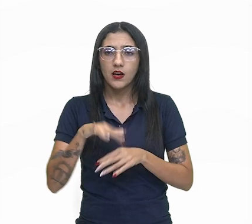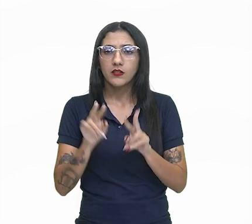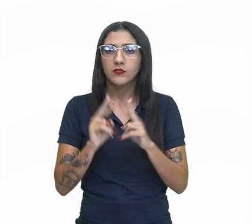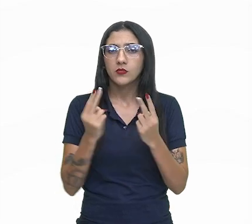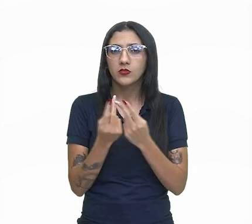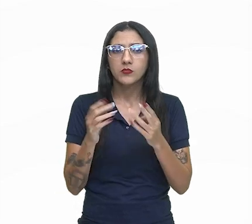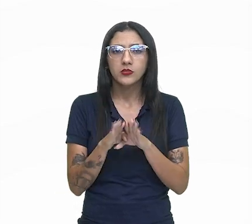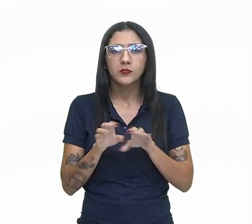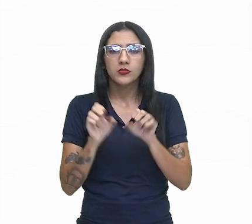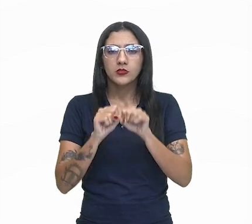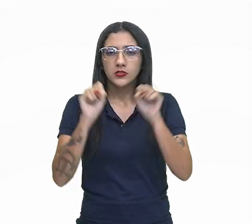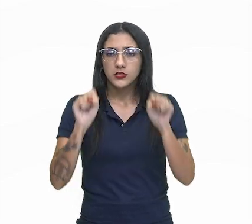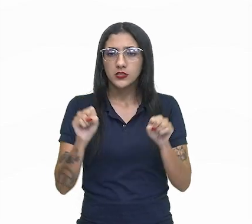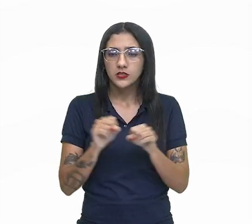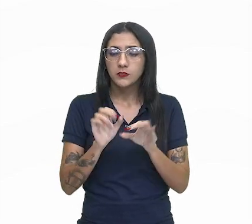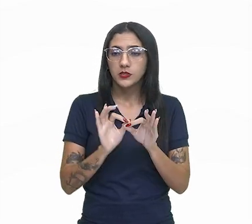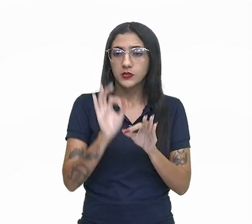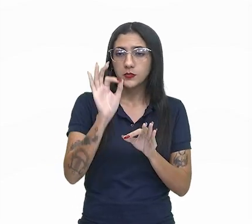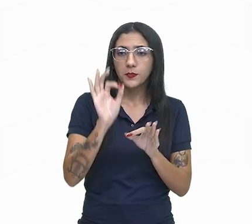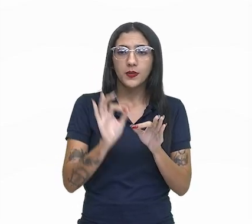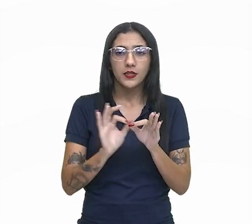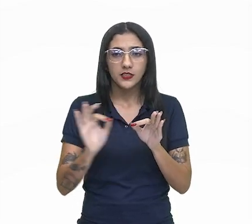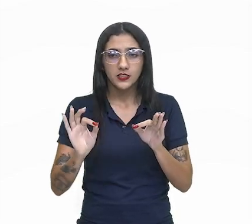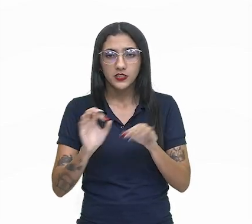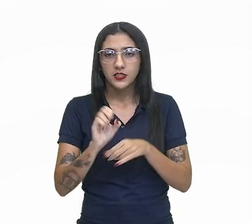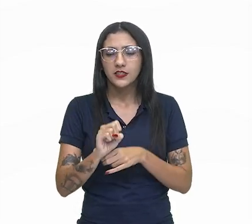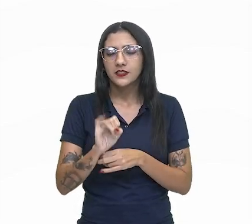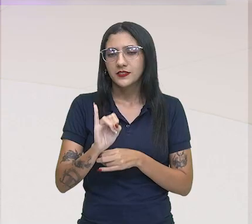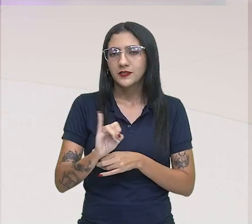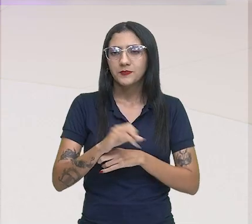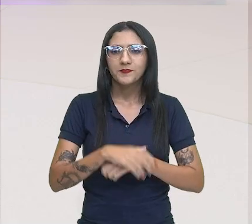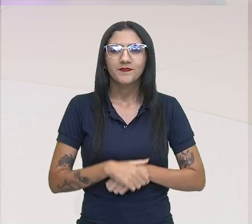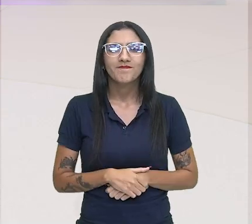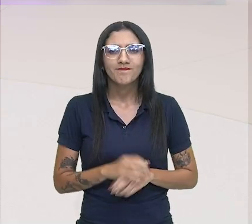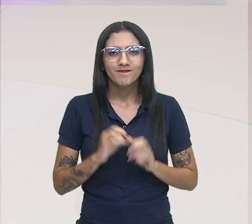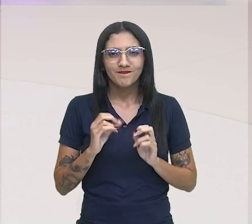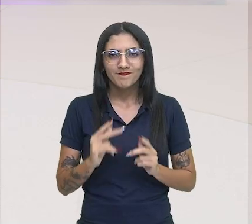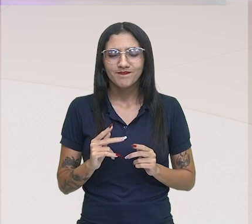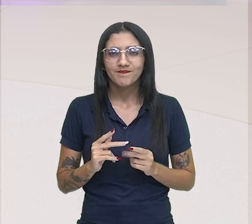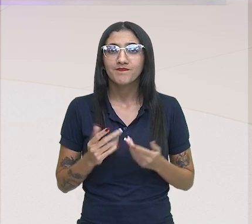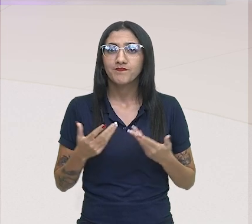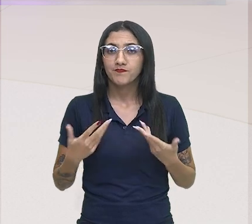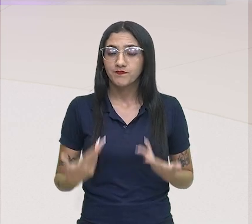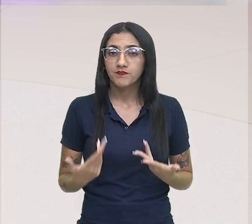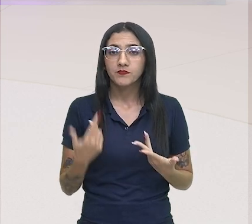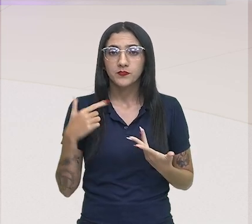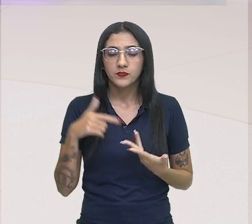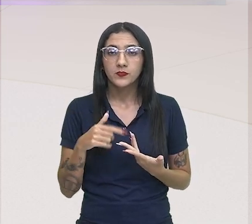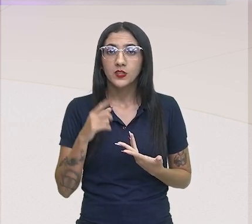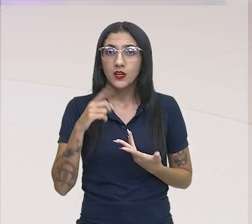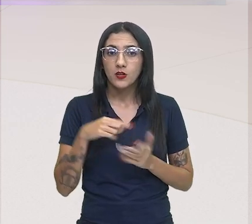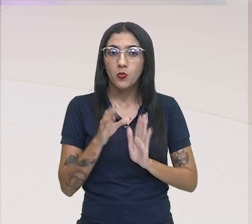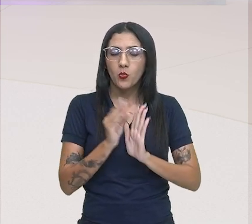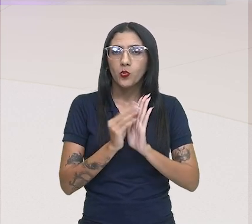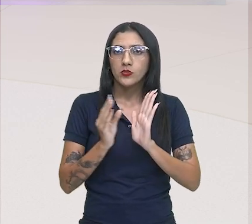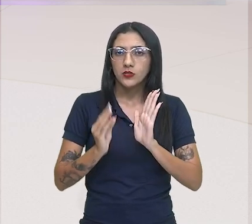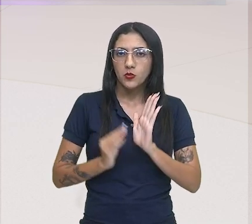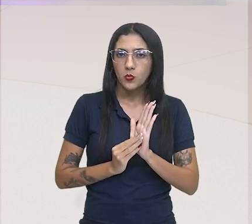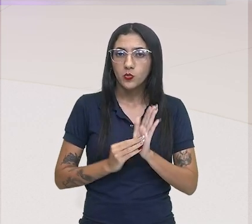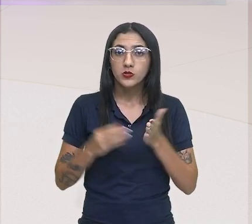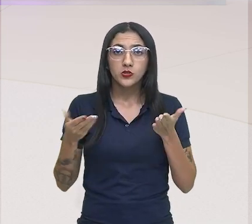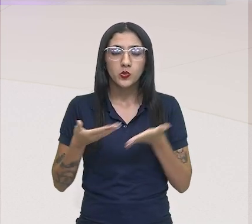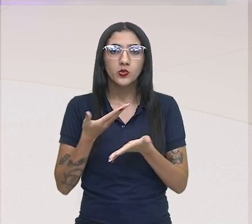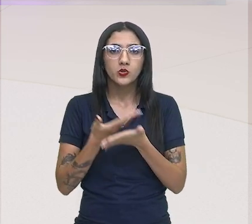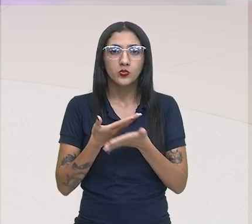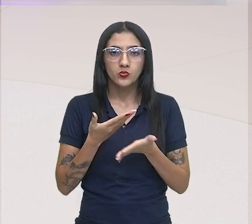Sistema Internacional de Medidas, tá? Que é o SI. Bacana? Então, esse será o conteúdo, o tema